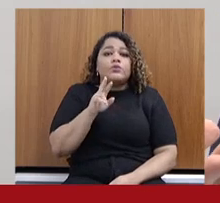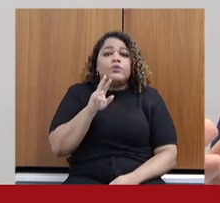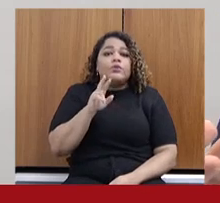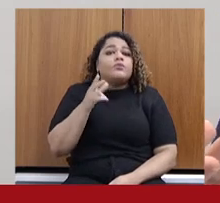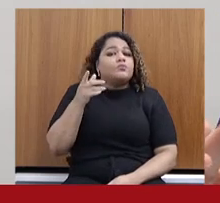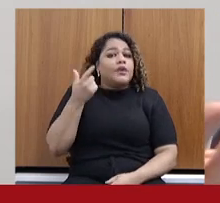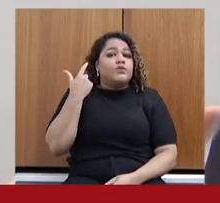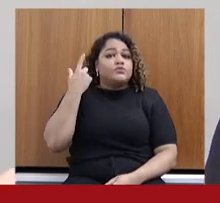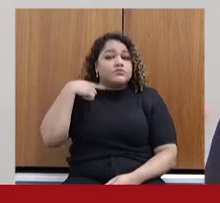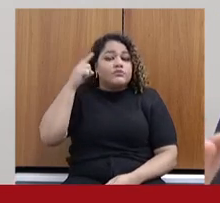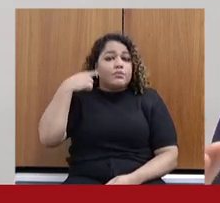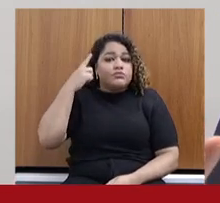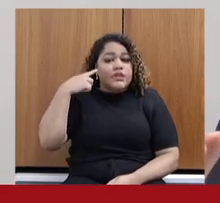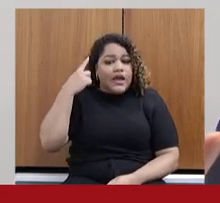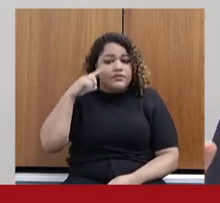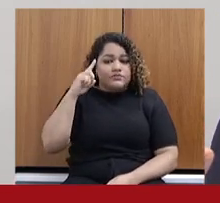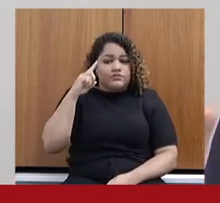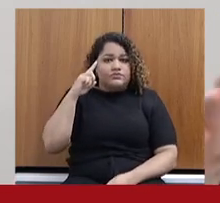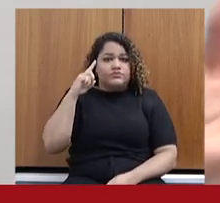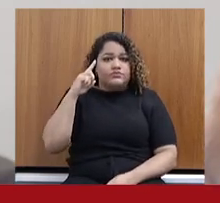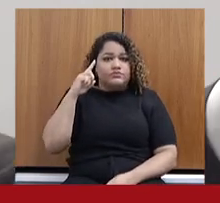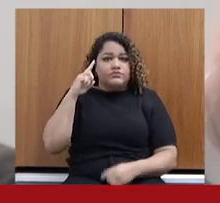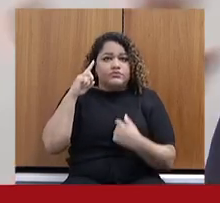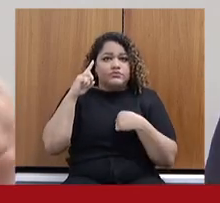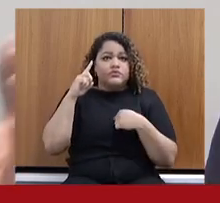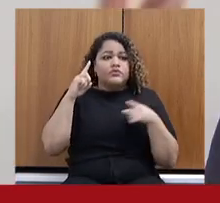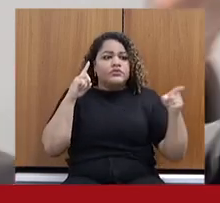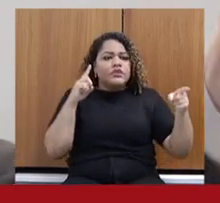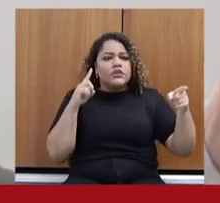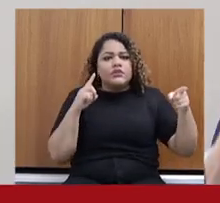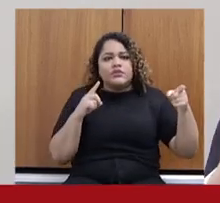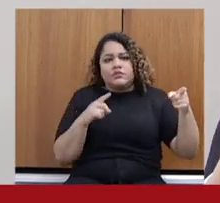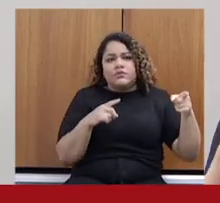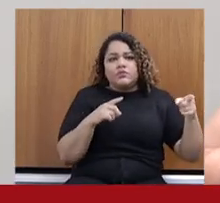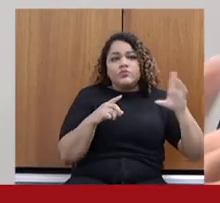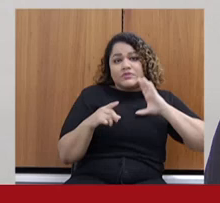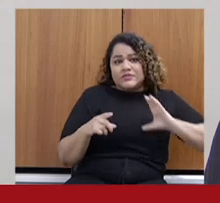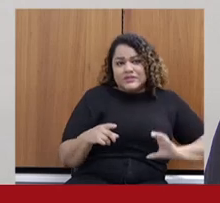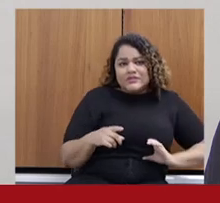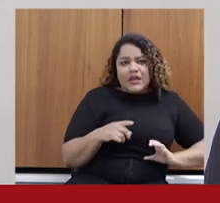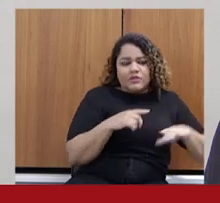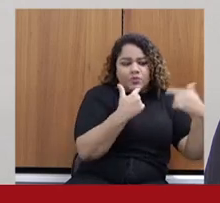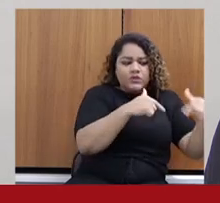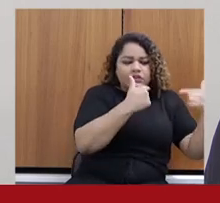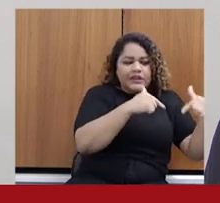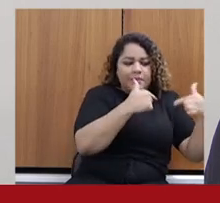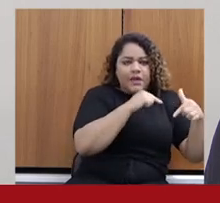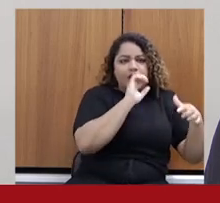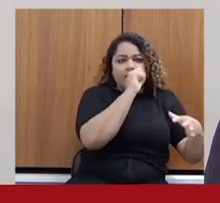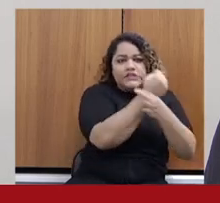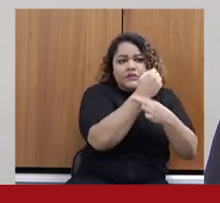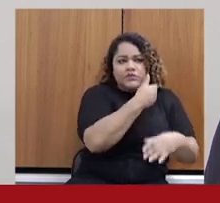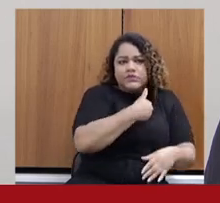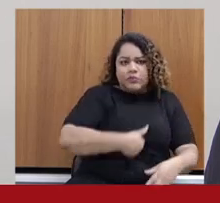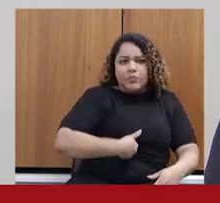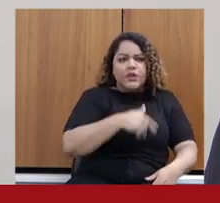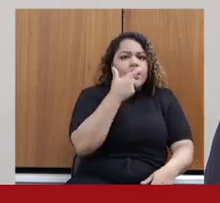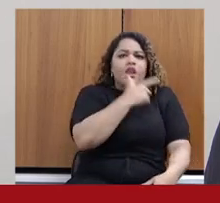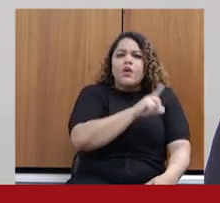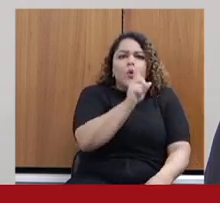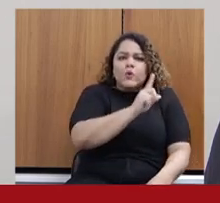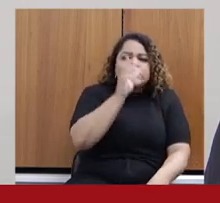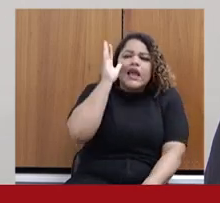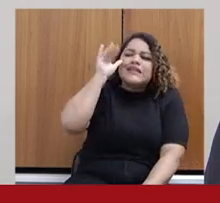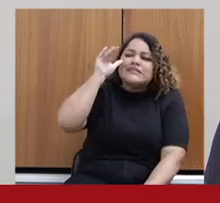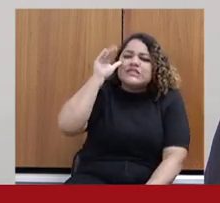pública não consiga assistir de forma decente uma audiência, né? E eu vou até mais ainda,